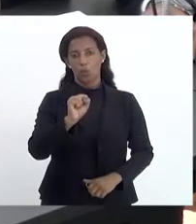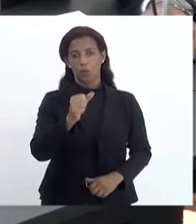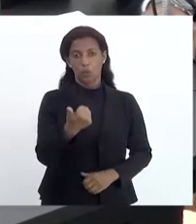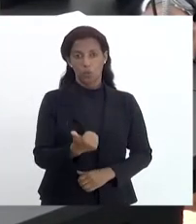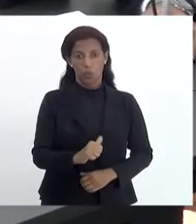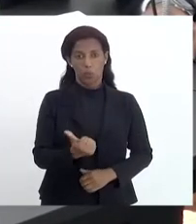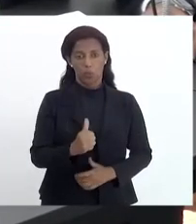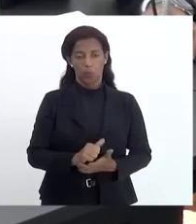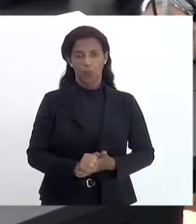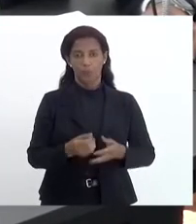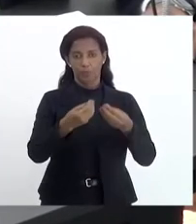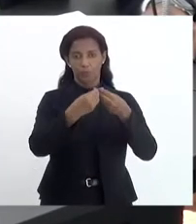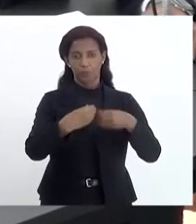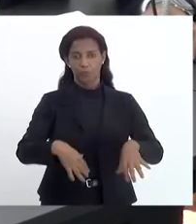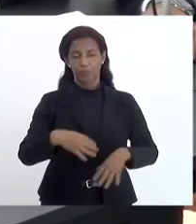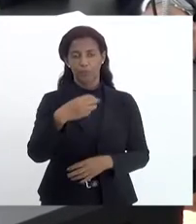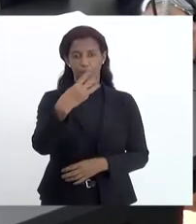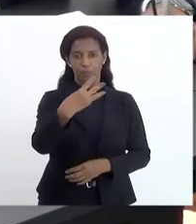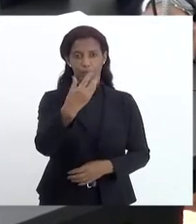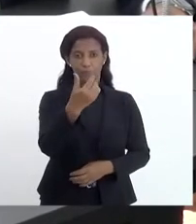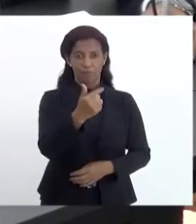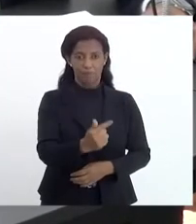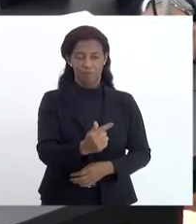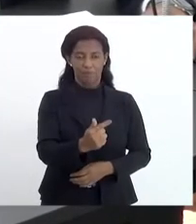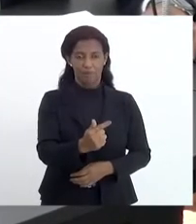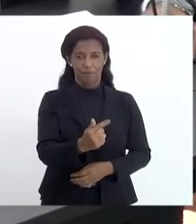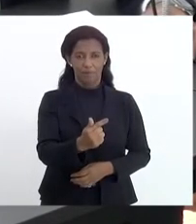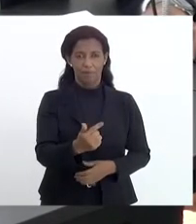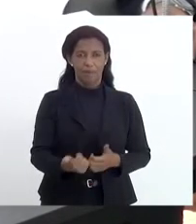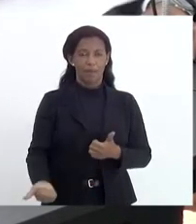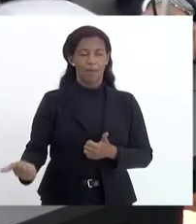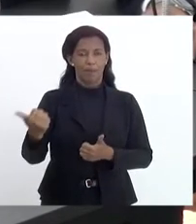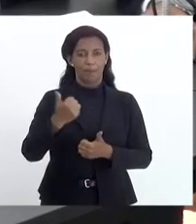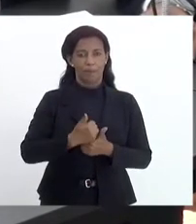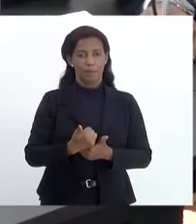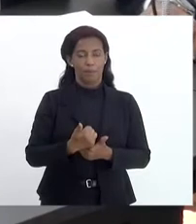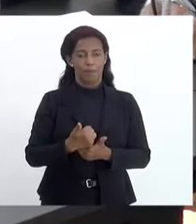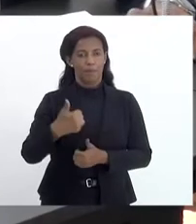11. Prejudicadas, emendas 3 e 7, pela emenda 1 da CCJ.